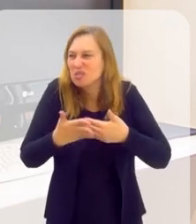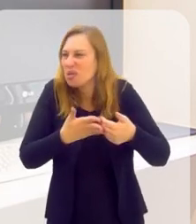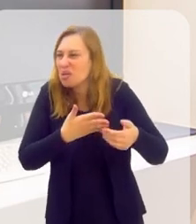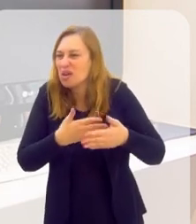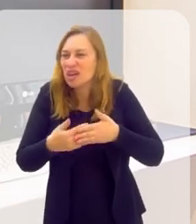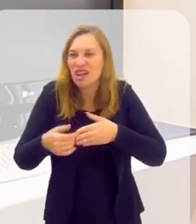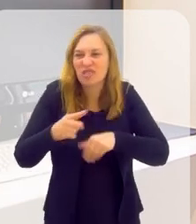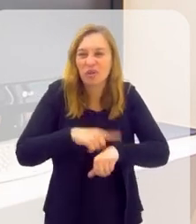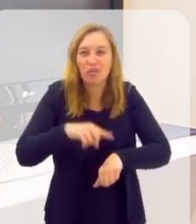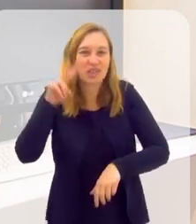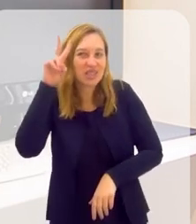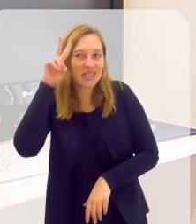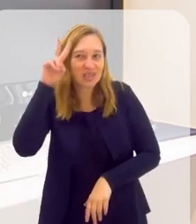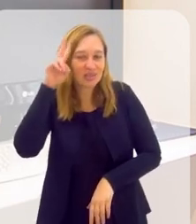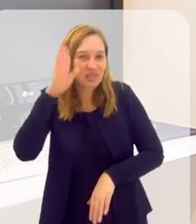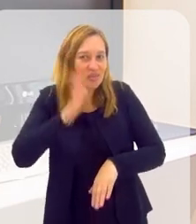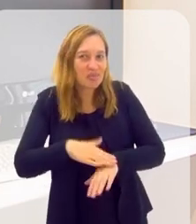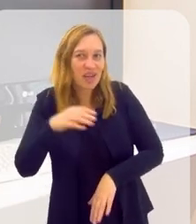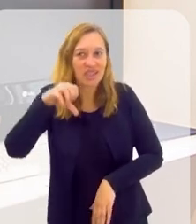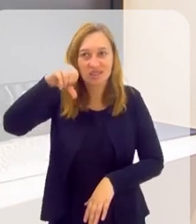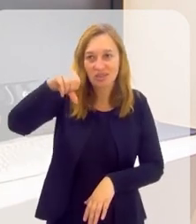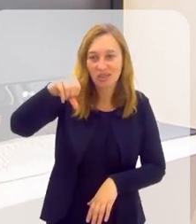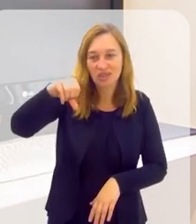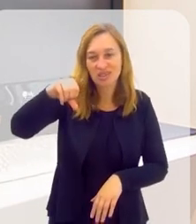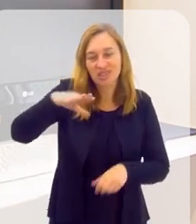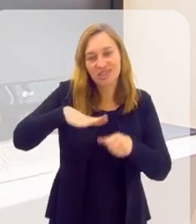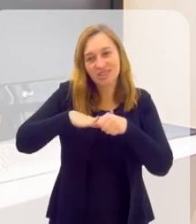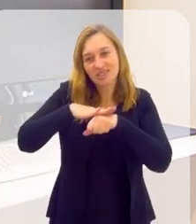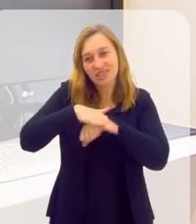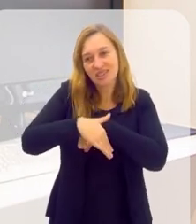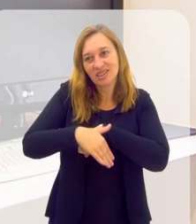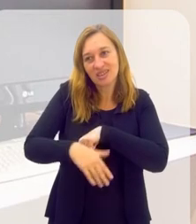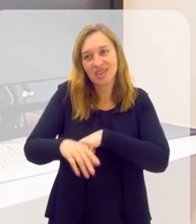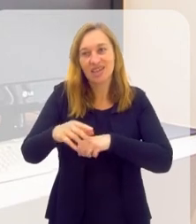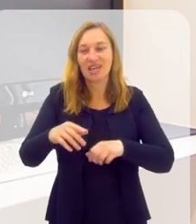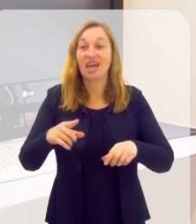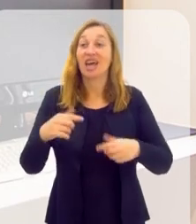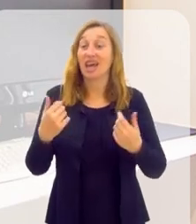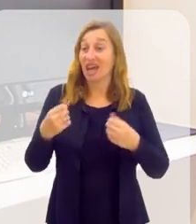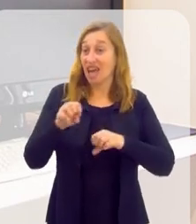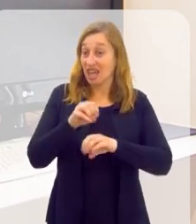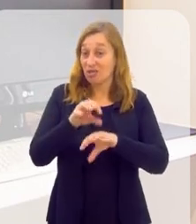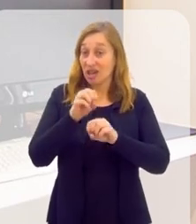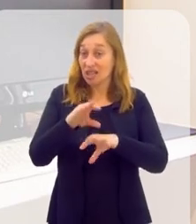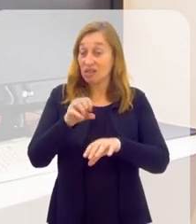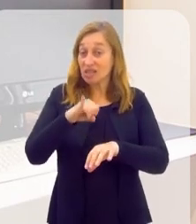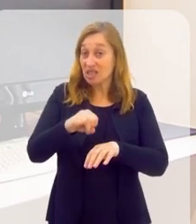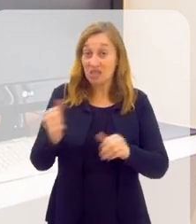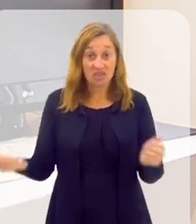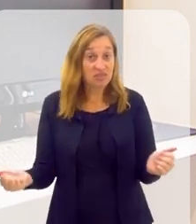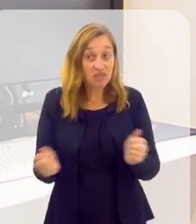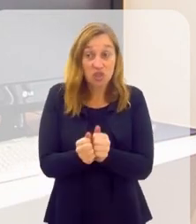for. Segunda que vem tem mais às 9 horas da noite. Educação, se você não se